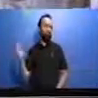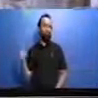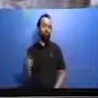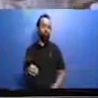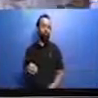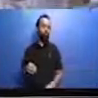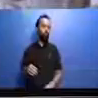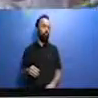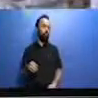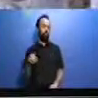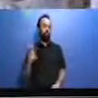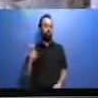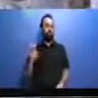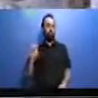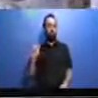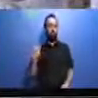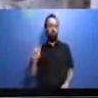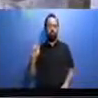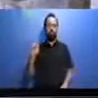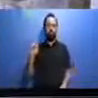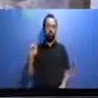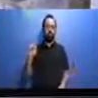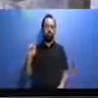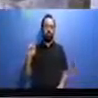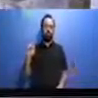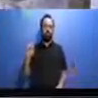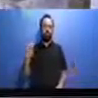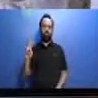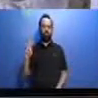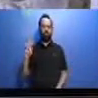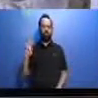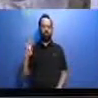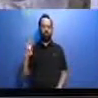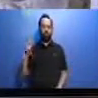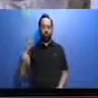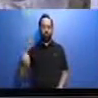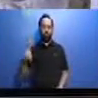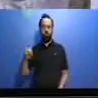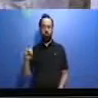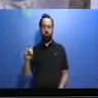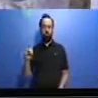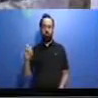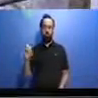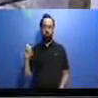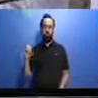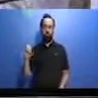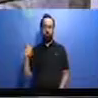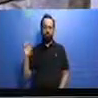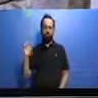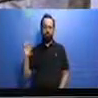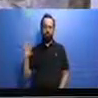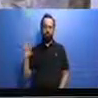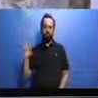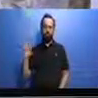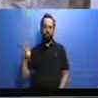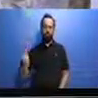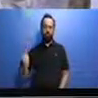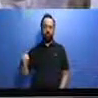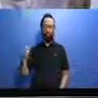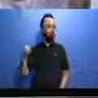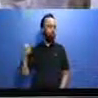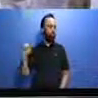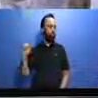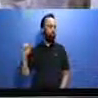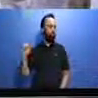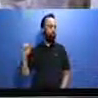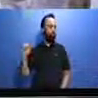Equinodermas, como exemplos, nós temos a estrela do mar, o pepino do mar, a bolacha de praia, o